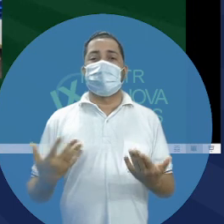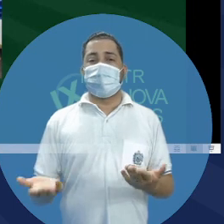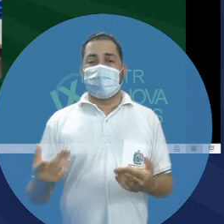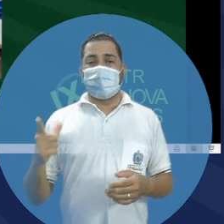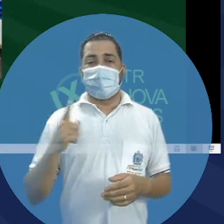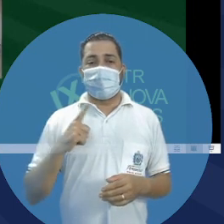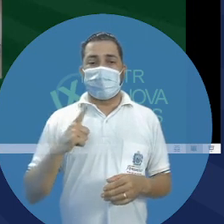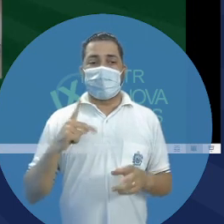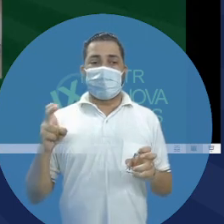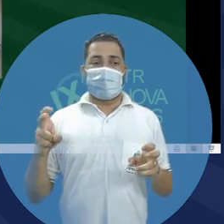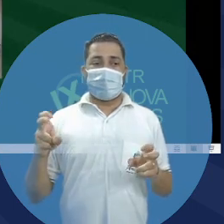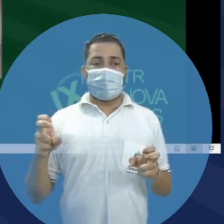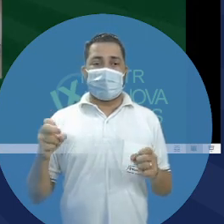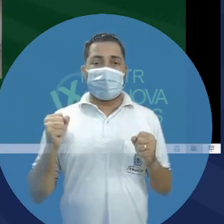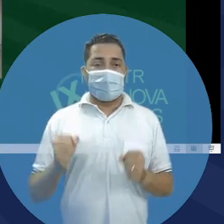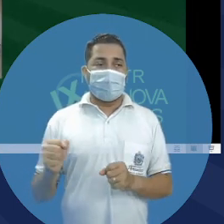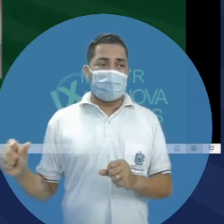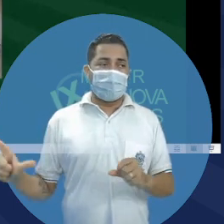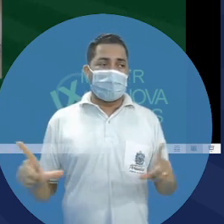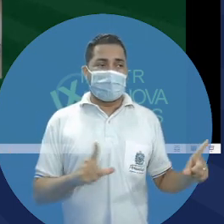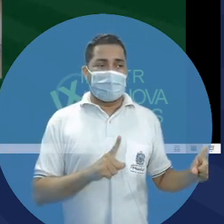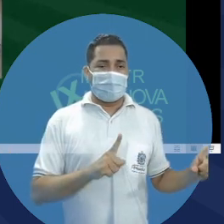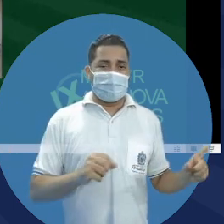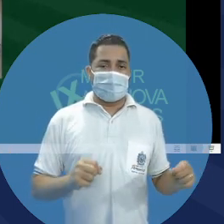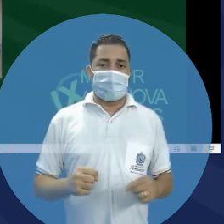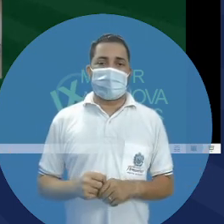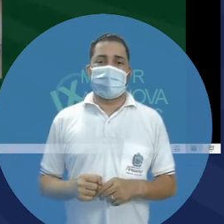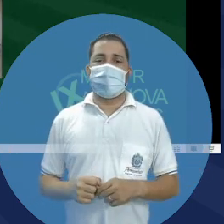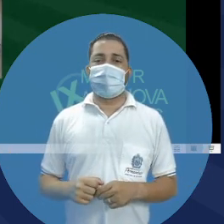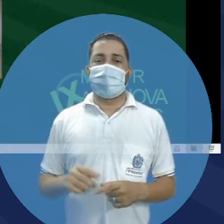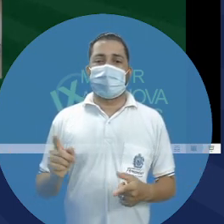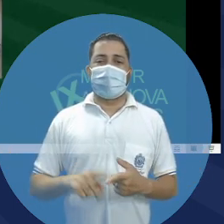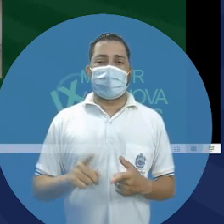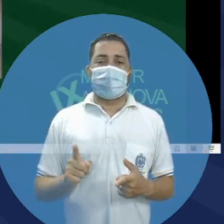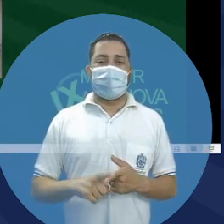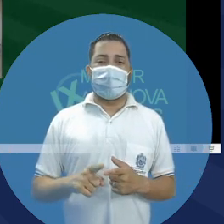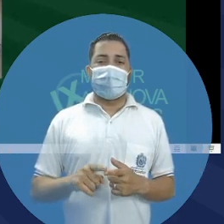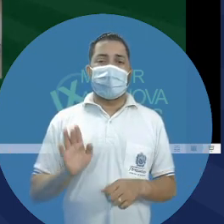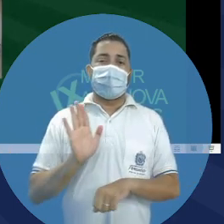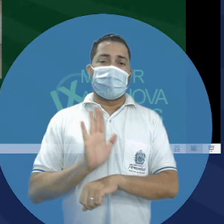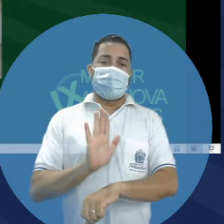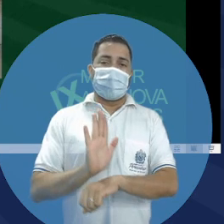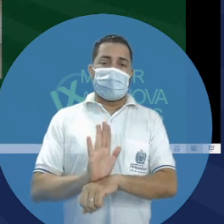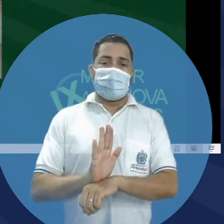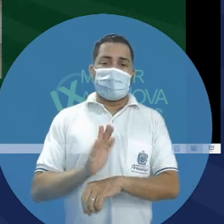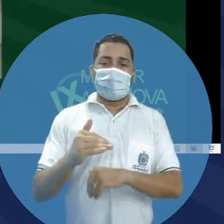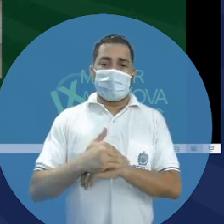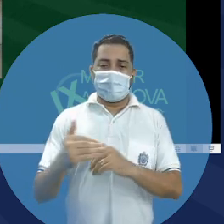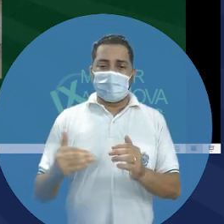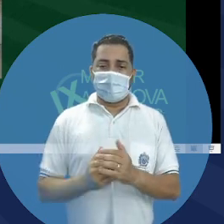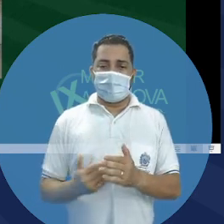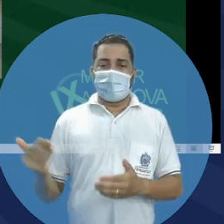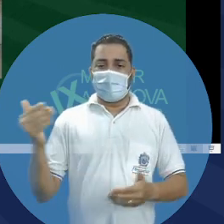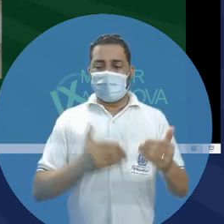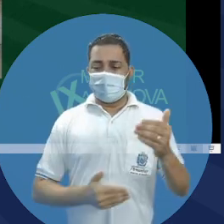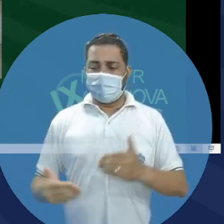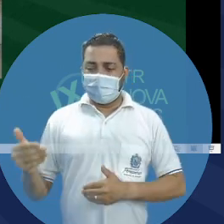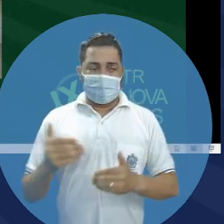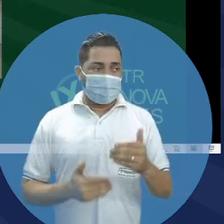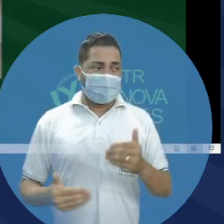pode passar. E esse foi o turno da tarde, todas participaram. Foi